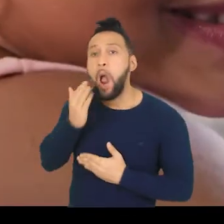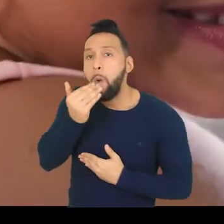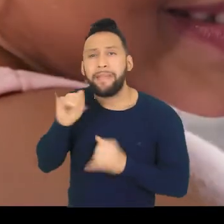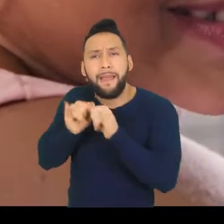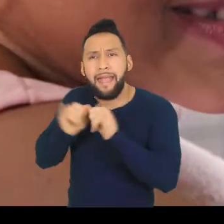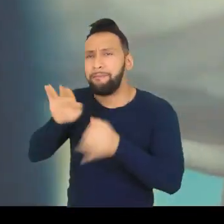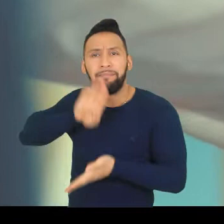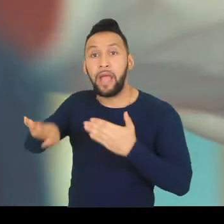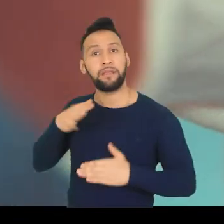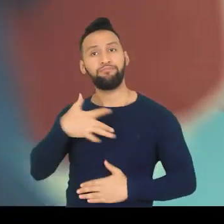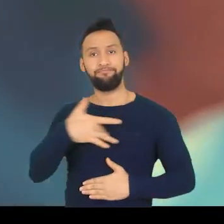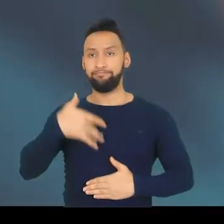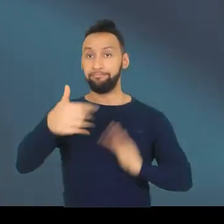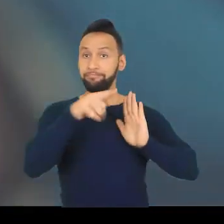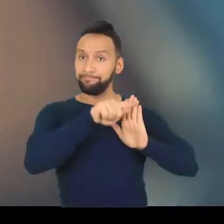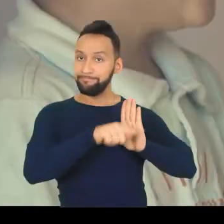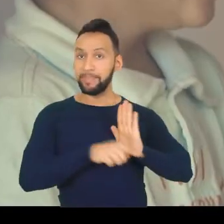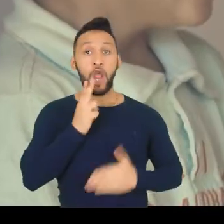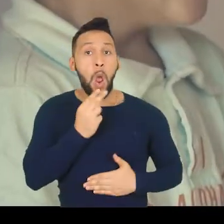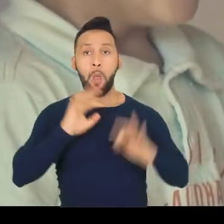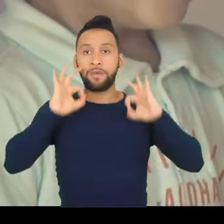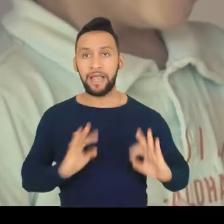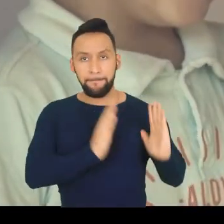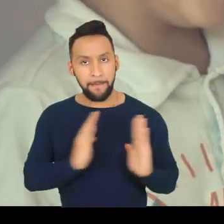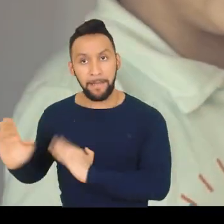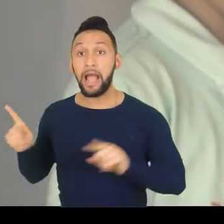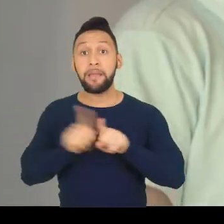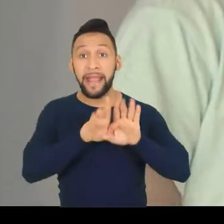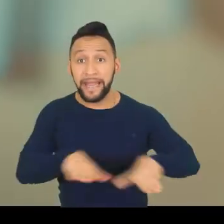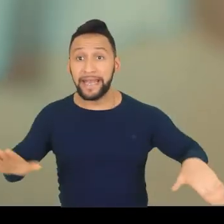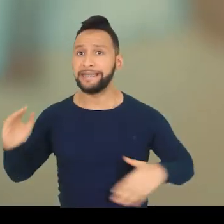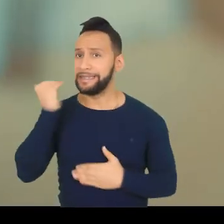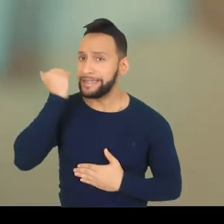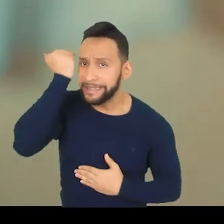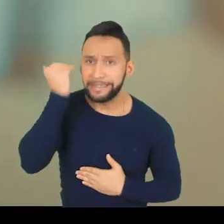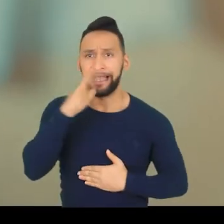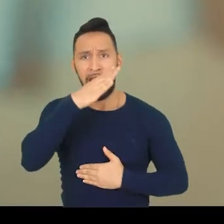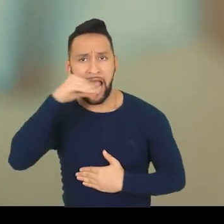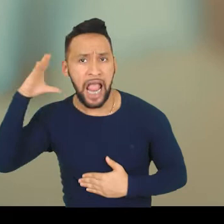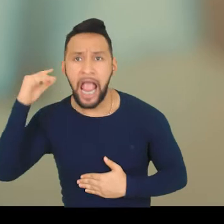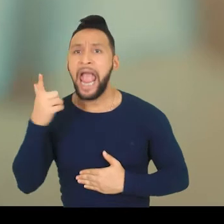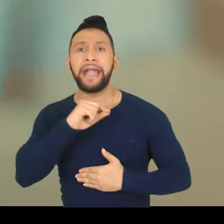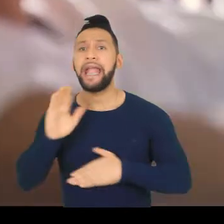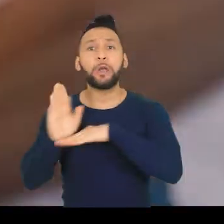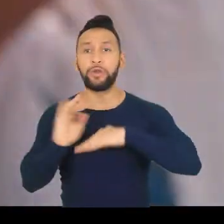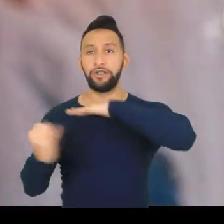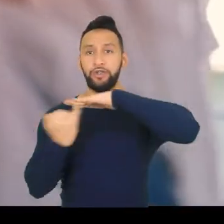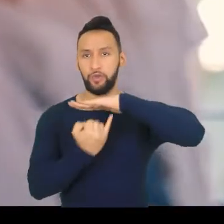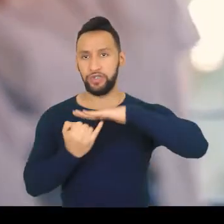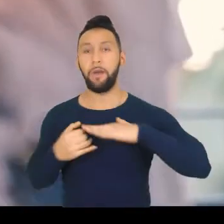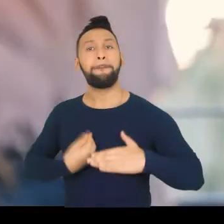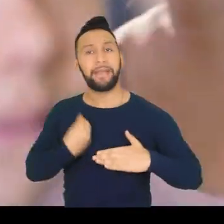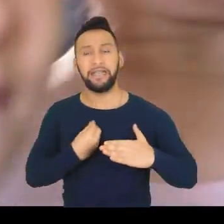segurança alimentar e nutricional de crianças e adolescentes atendidos por instituições cearenses. Em pouco mais de